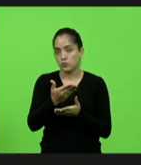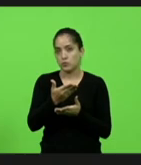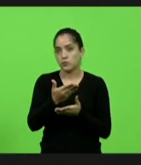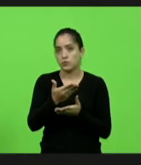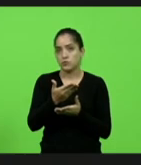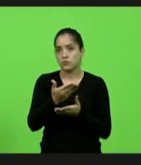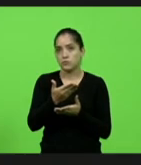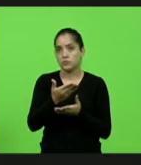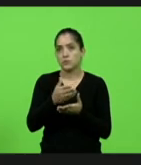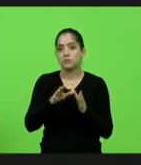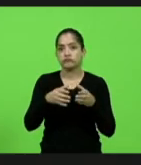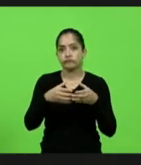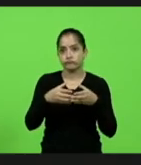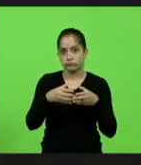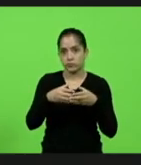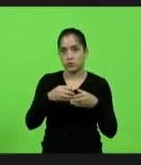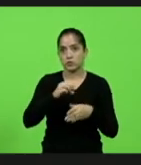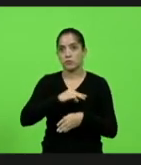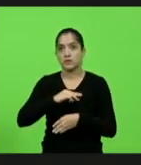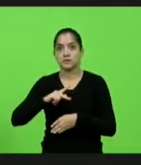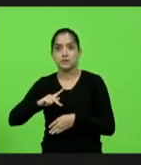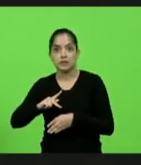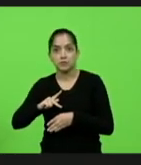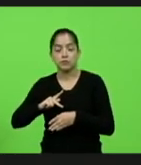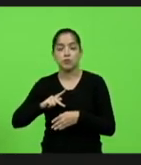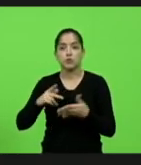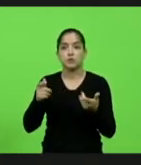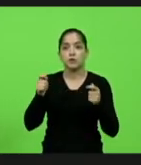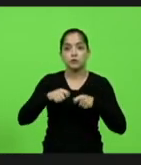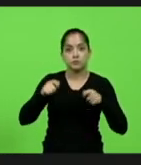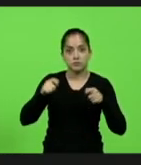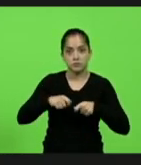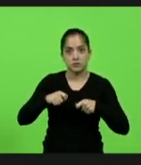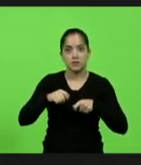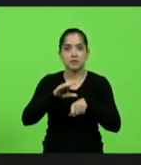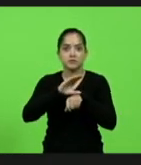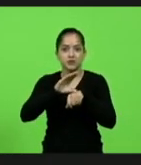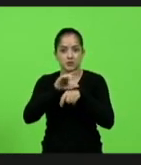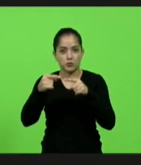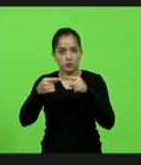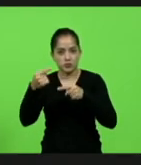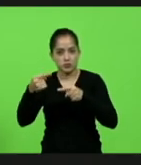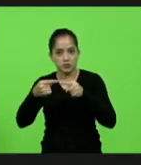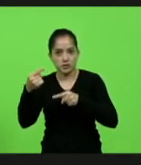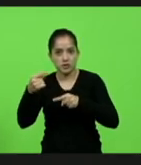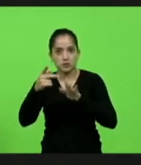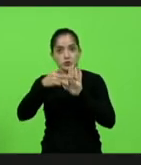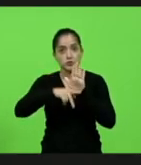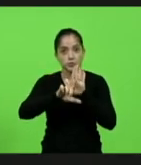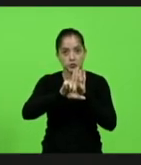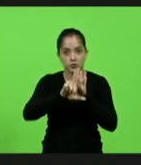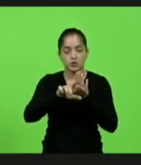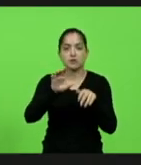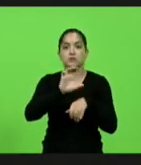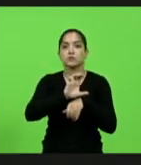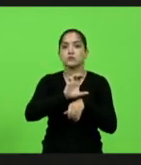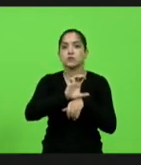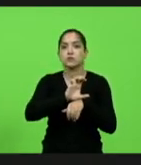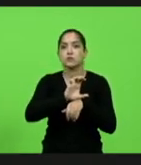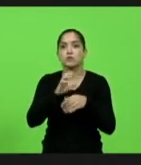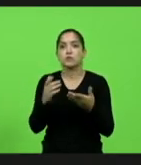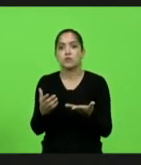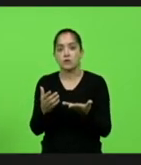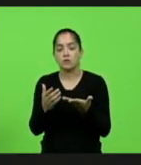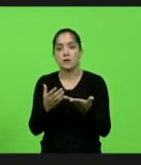Membro do Ministério Público ventilou a possibilidade de que haveria inconstitucionalidade no projeto estadual. Nós ousamos divergir